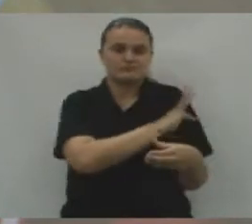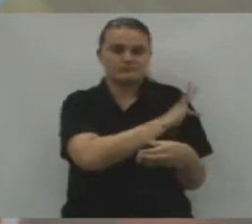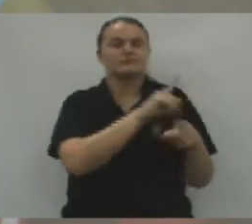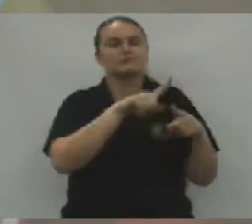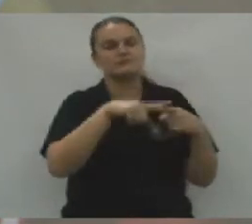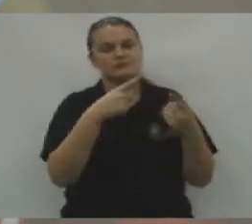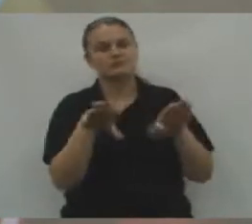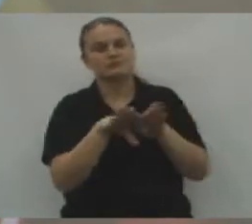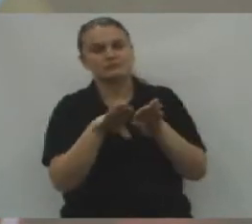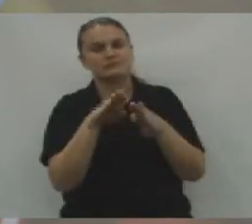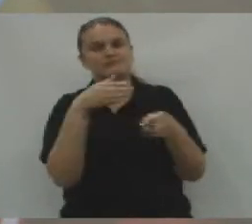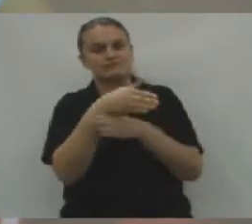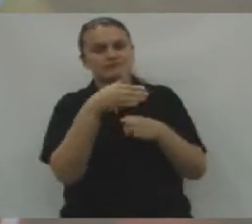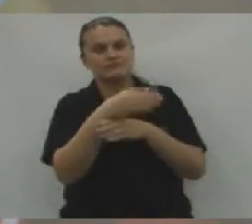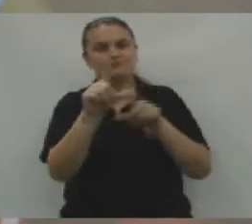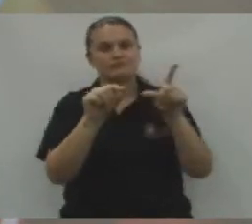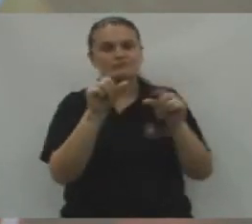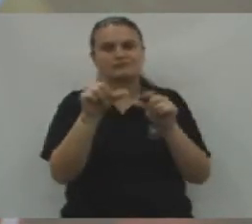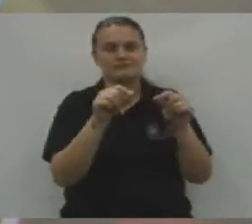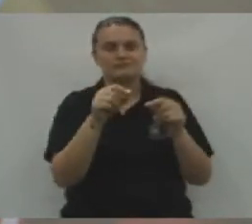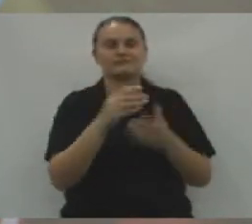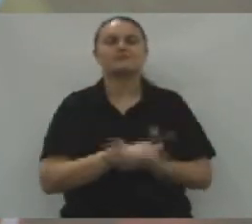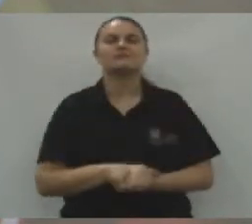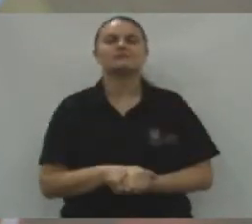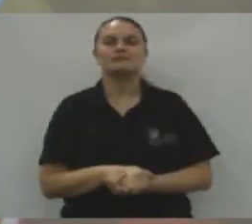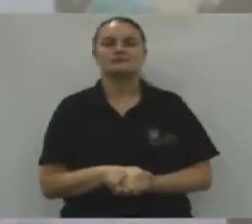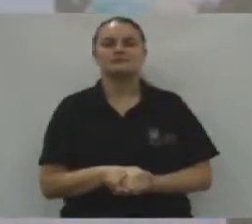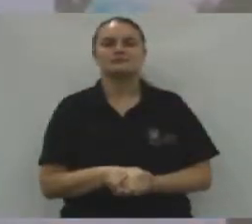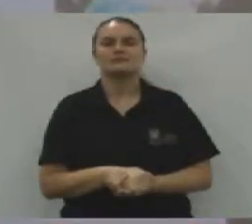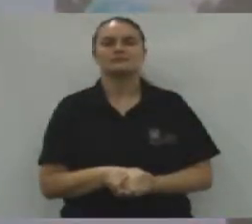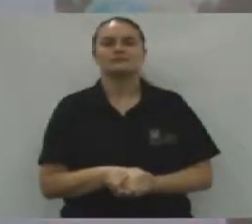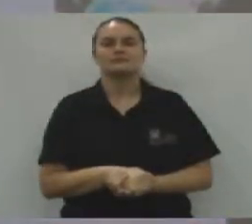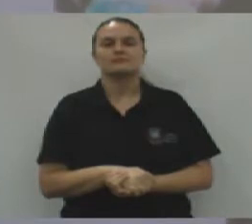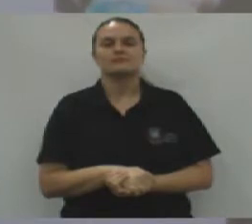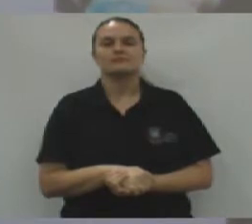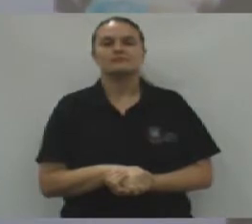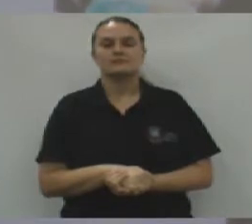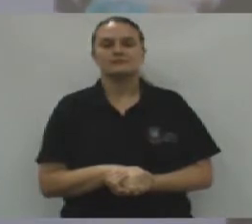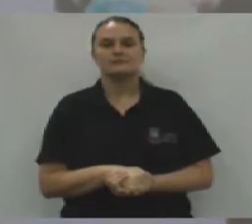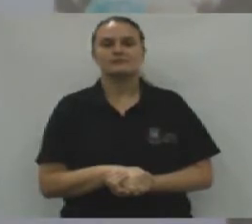têm participação no desenvolvimento dessa marca.